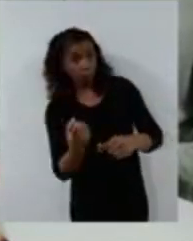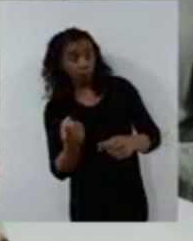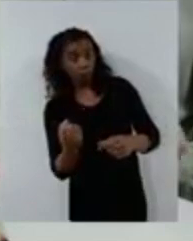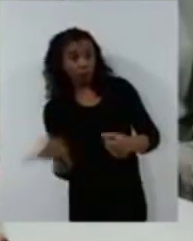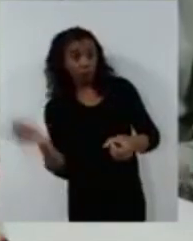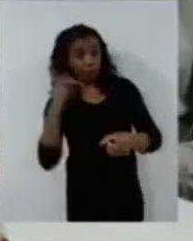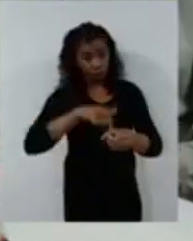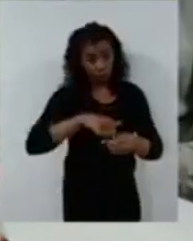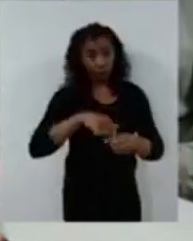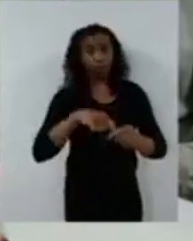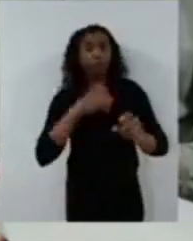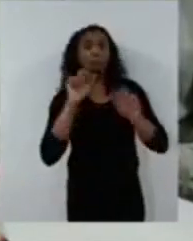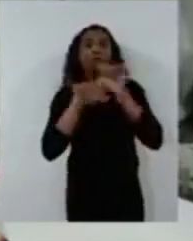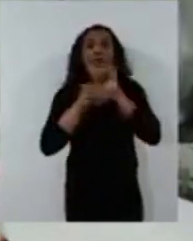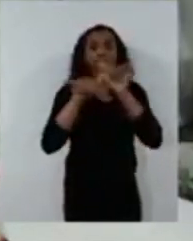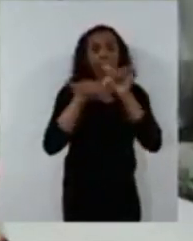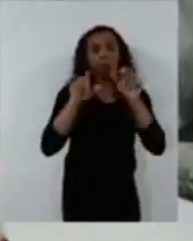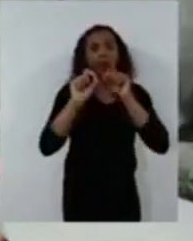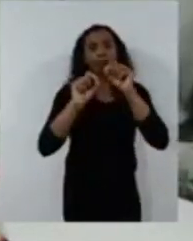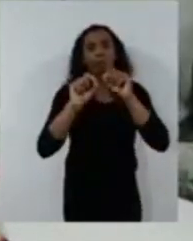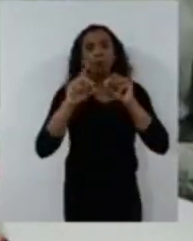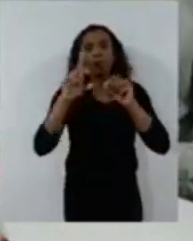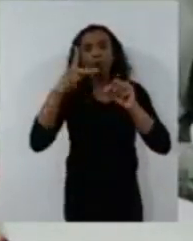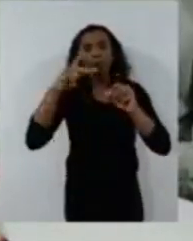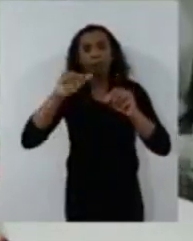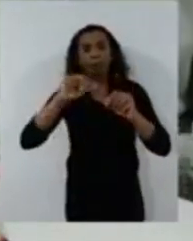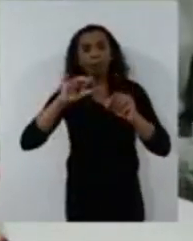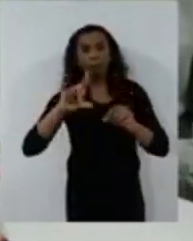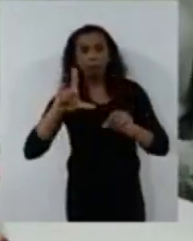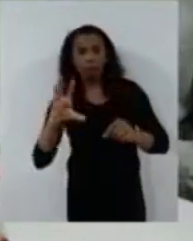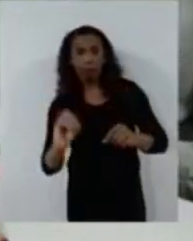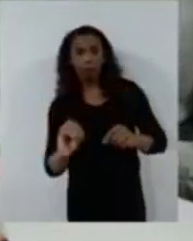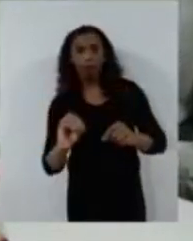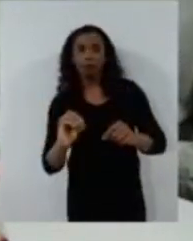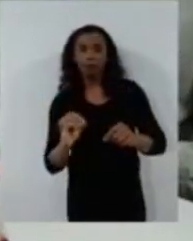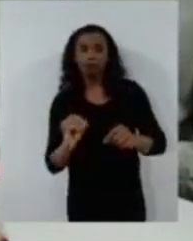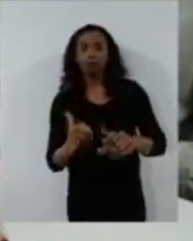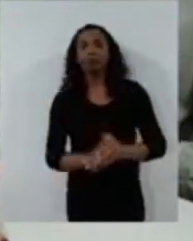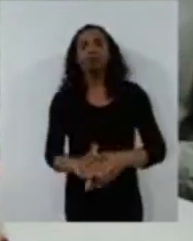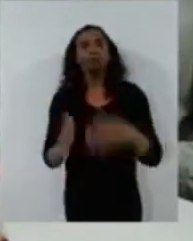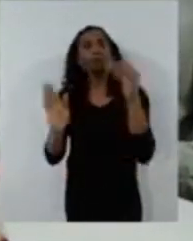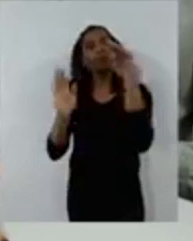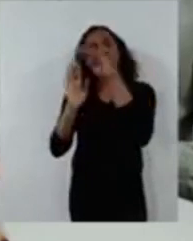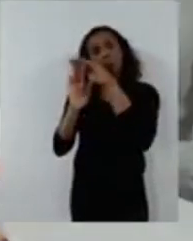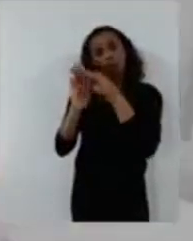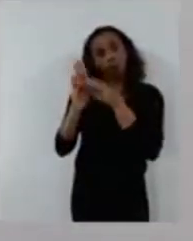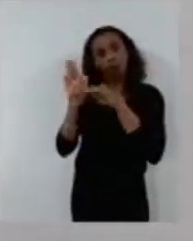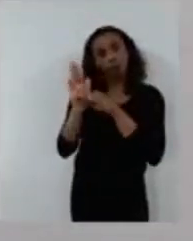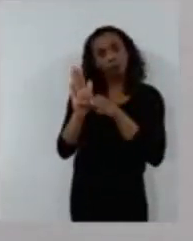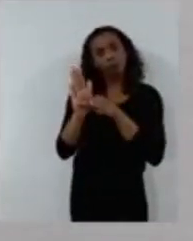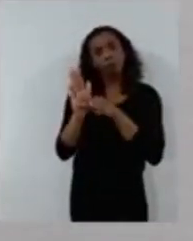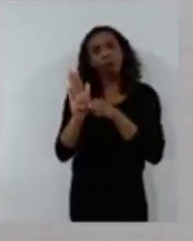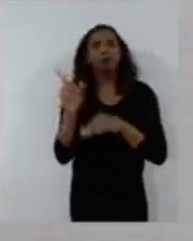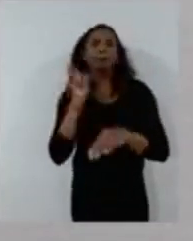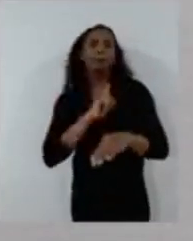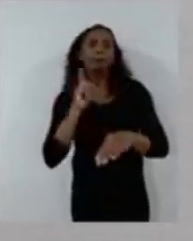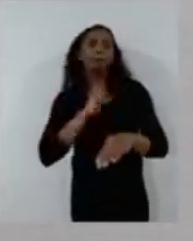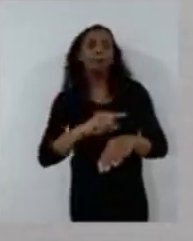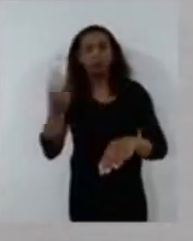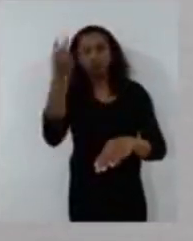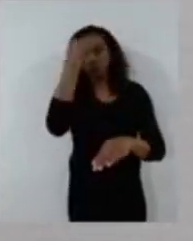doutor Paulo César também. O programa Minas Consciente ele